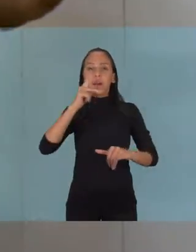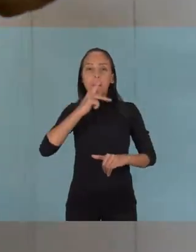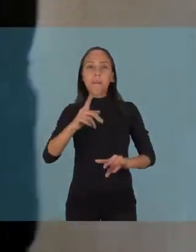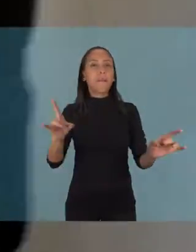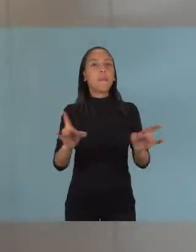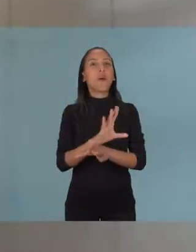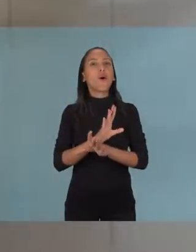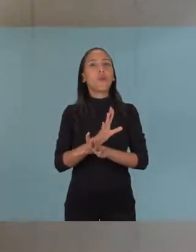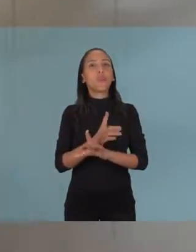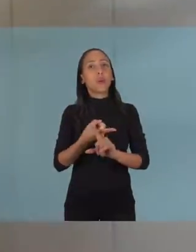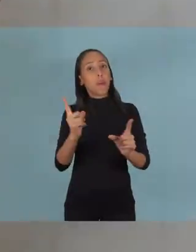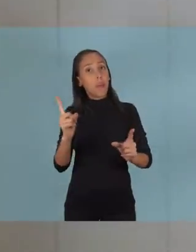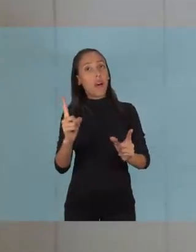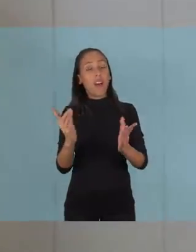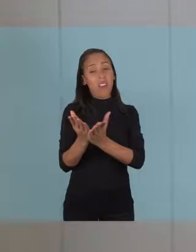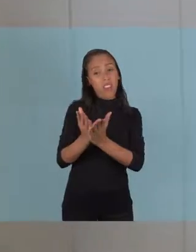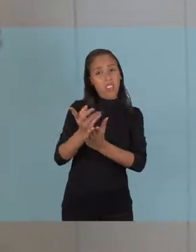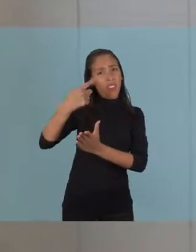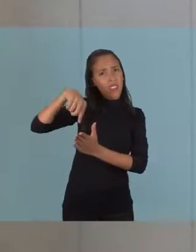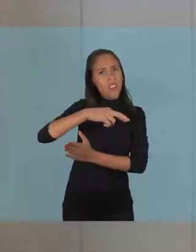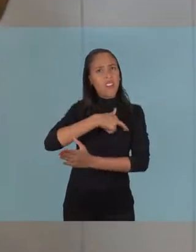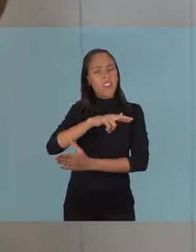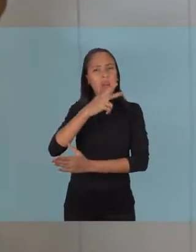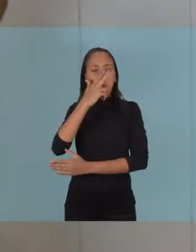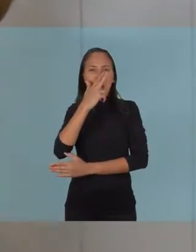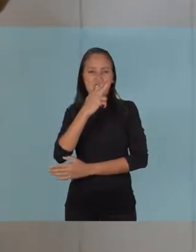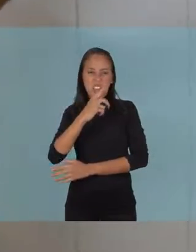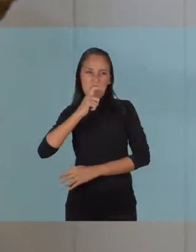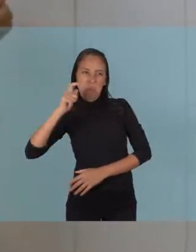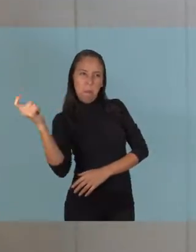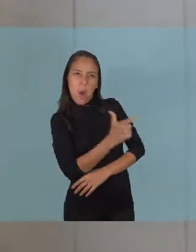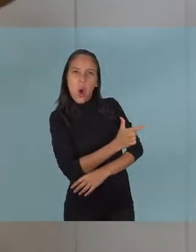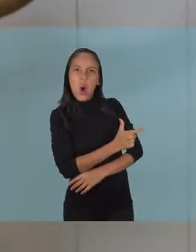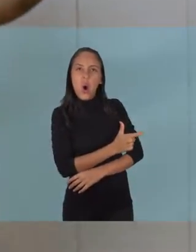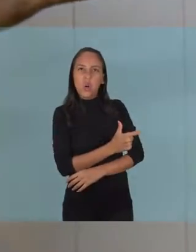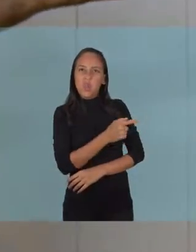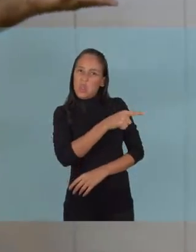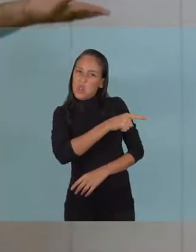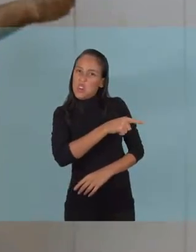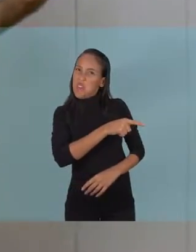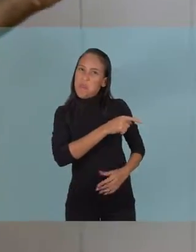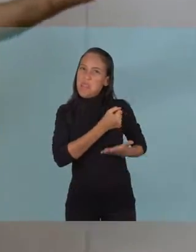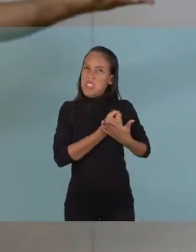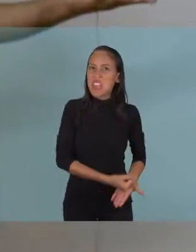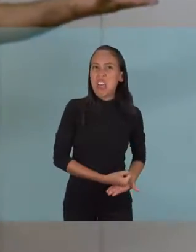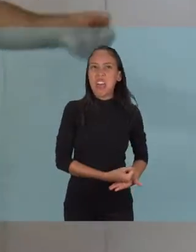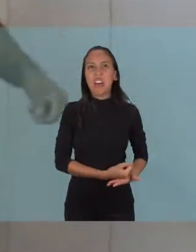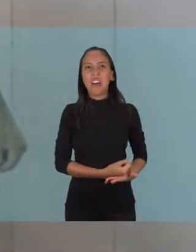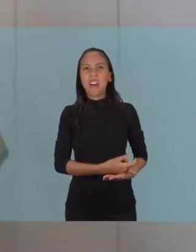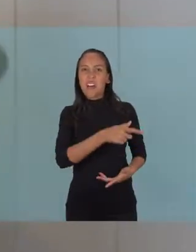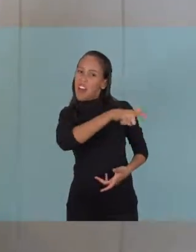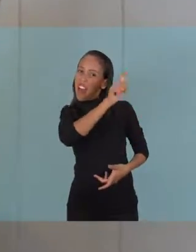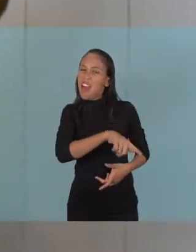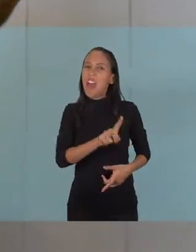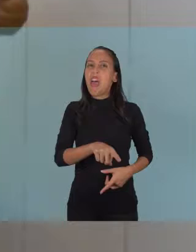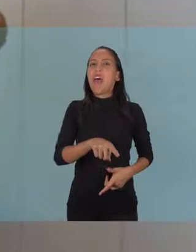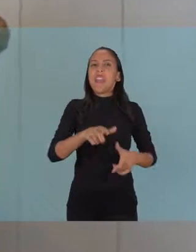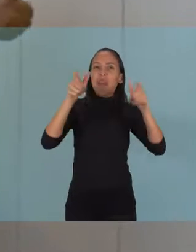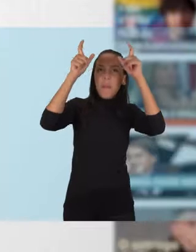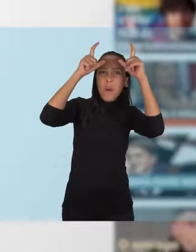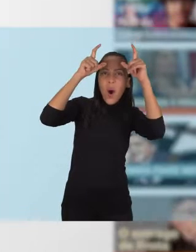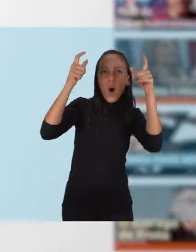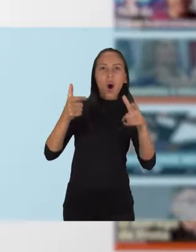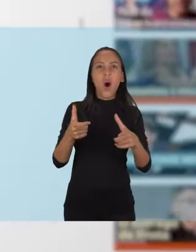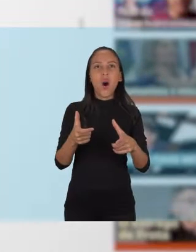lê de outra forma. Ele lê como algo ofensivo, o cristianismo lê como algo demoníaco,